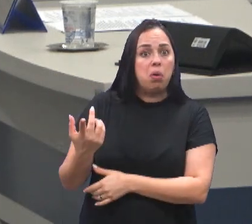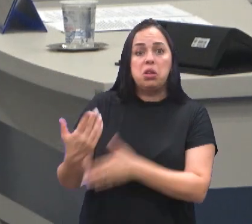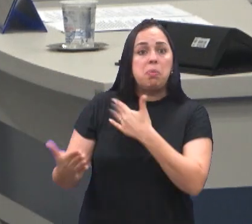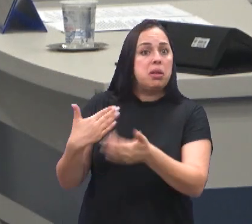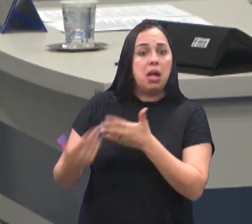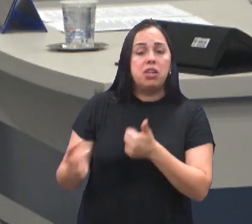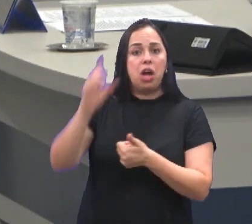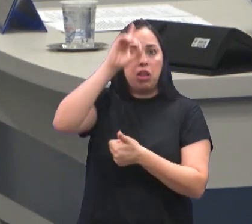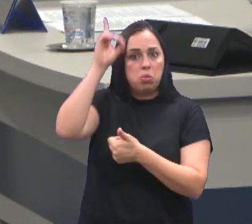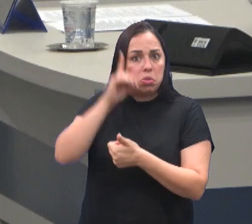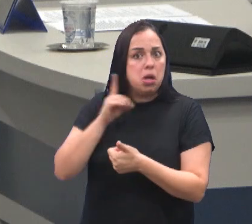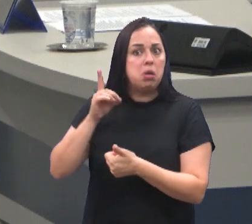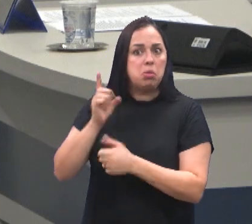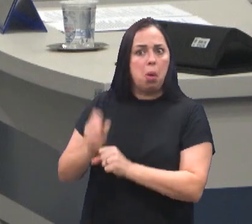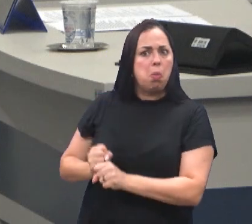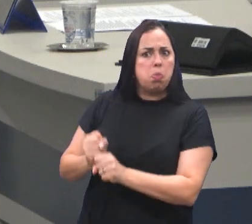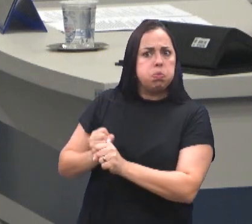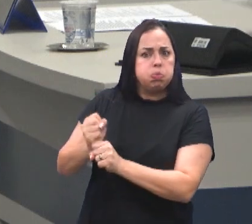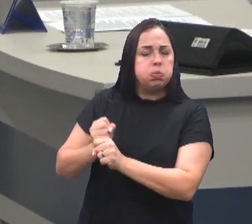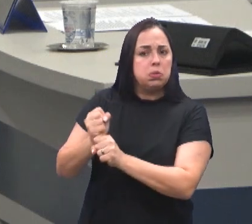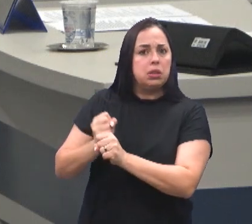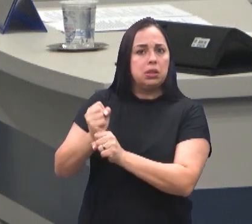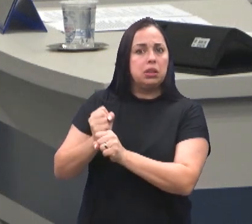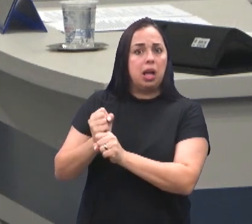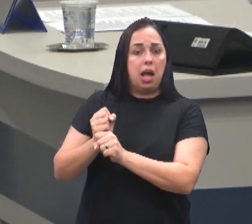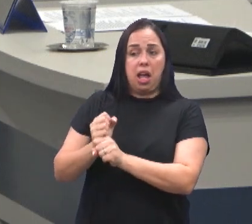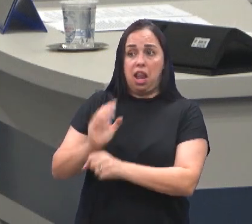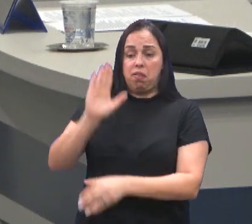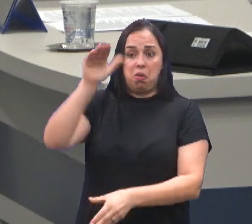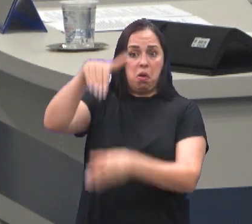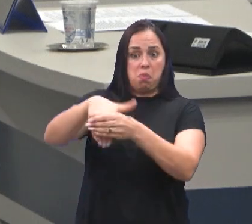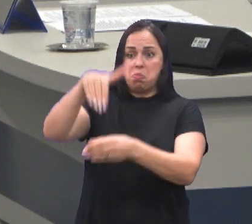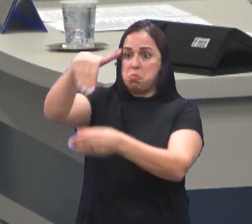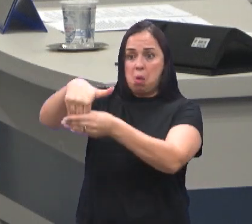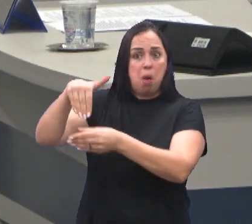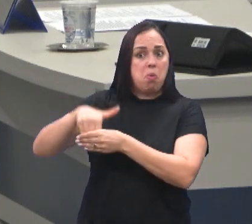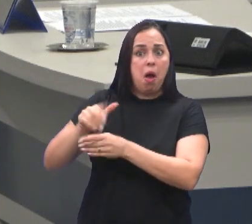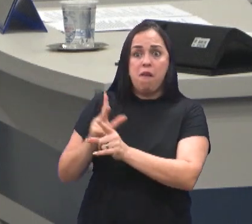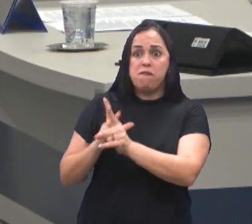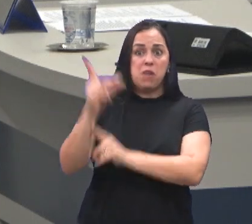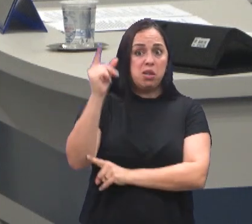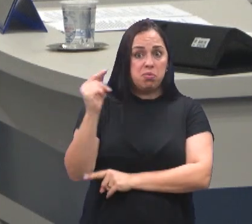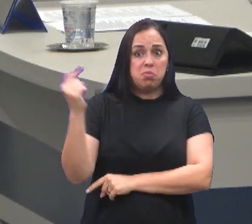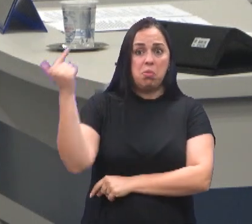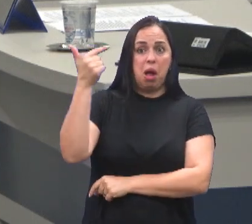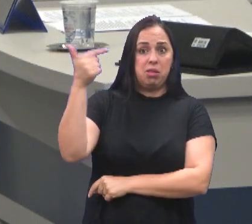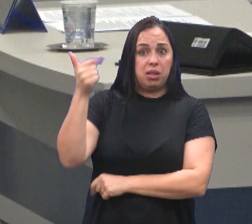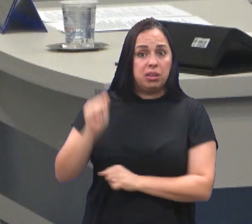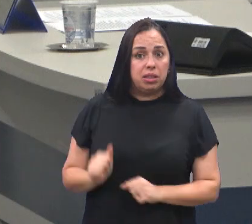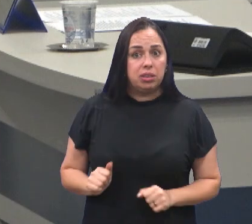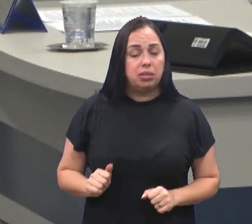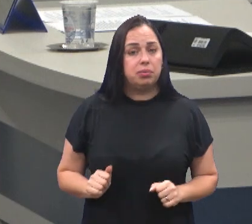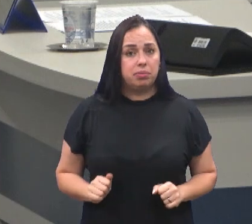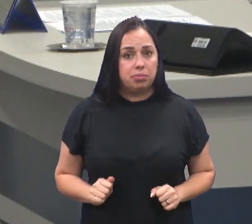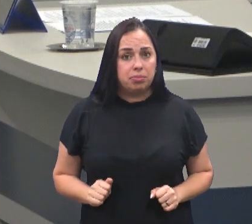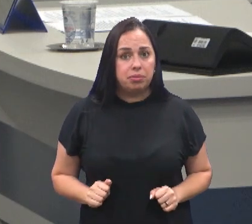história aqui nessa casa, por 2 vezes a mais votada da cidade, que está sendo apreciado aqui.